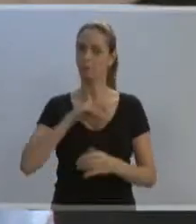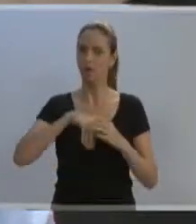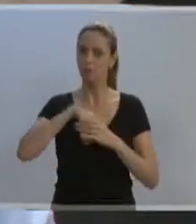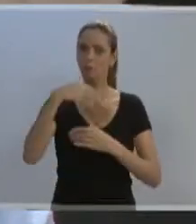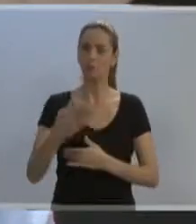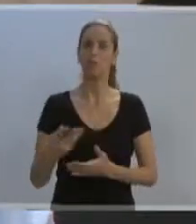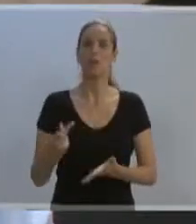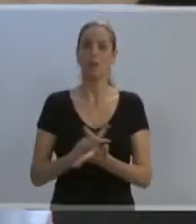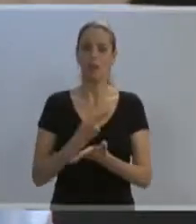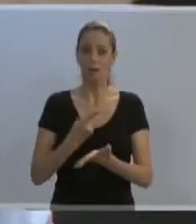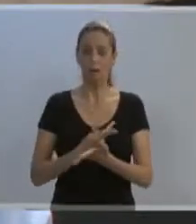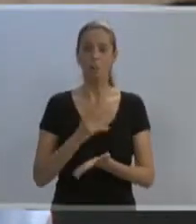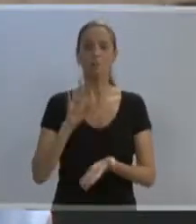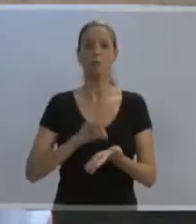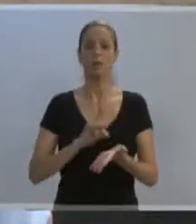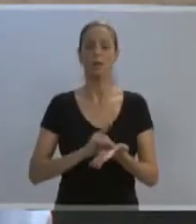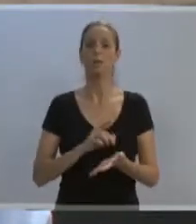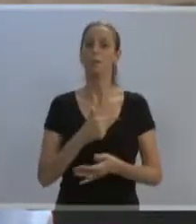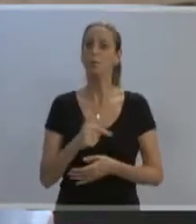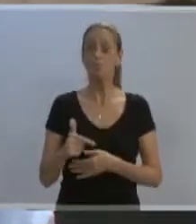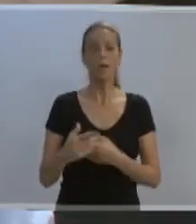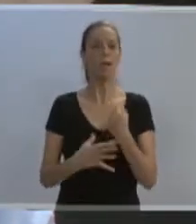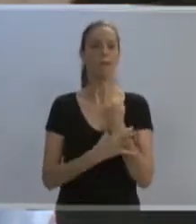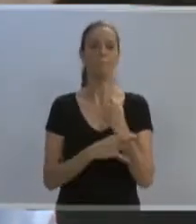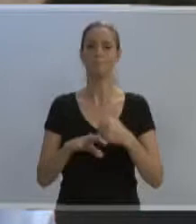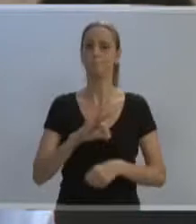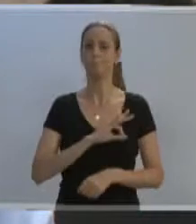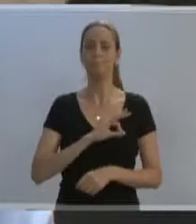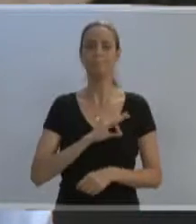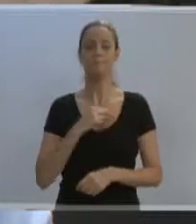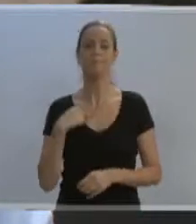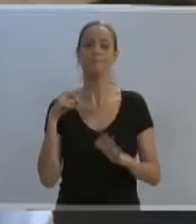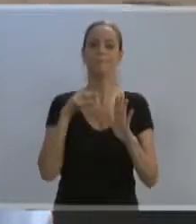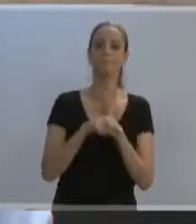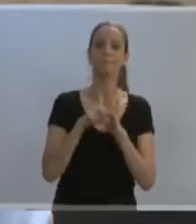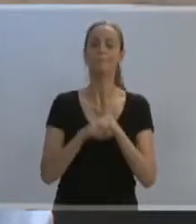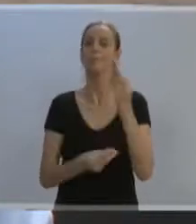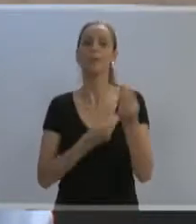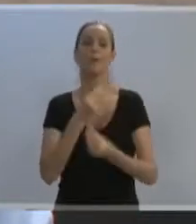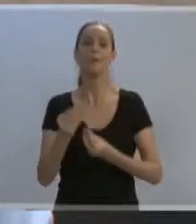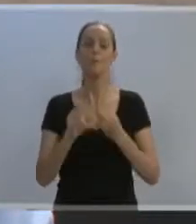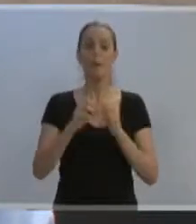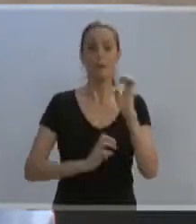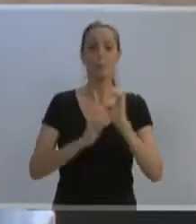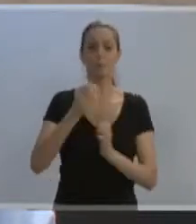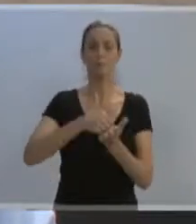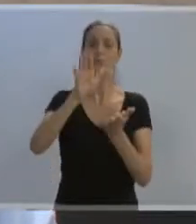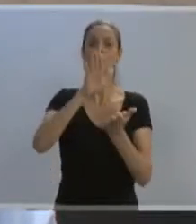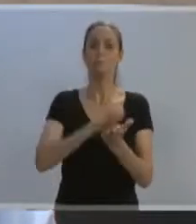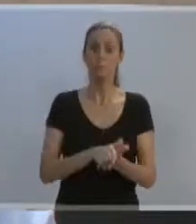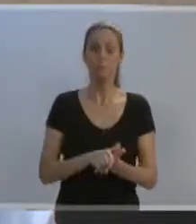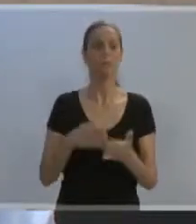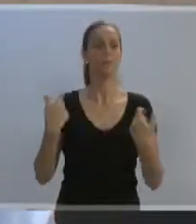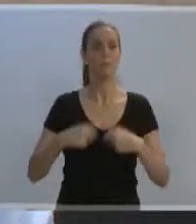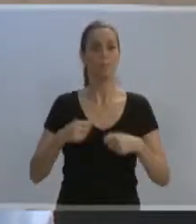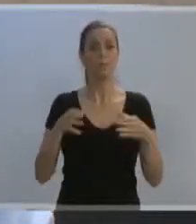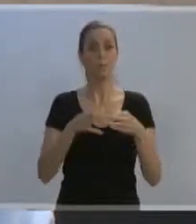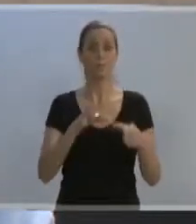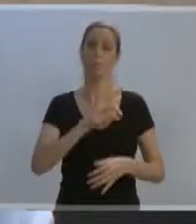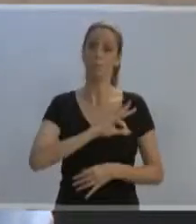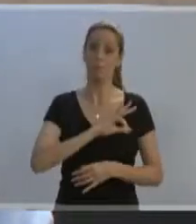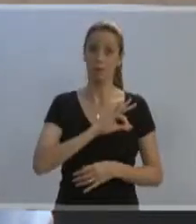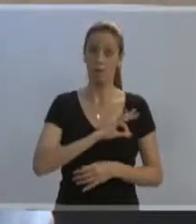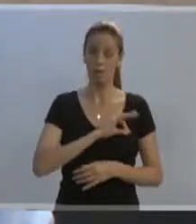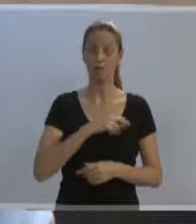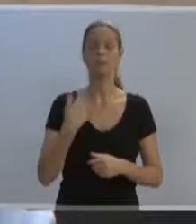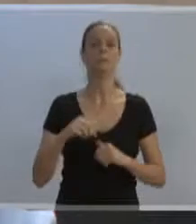despreparado por alguns guardas faz com que as pessoas questionam se ao não é uma indústria da multa então acho que tem que ter um preparo por parte desses guardas acho